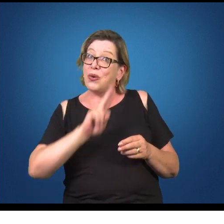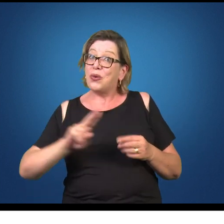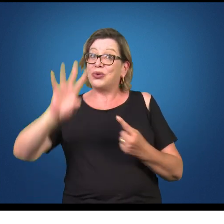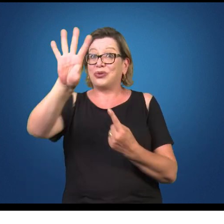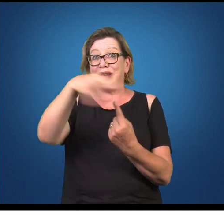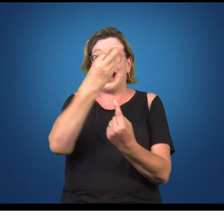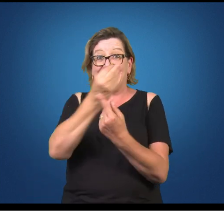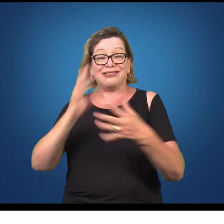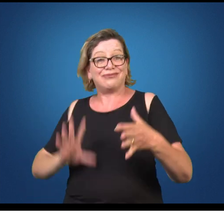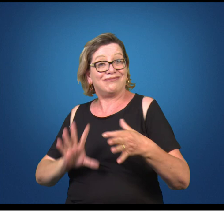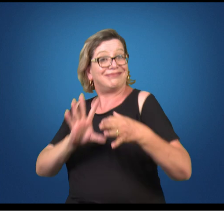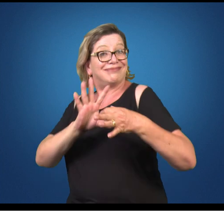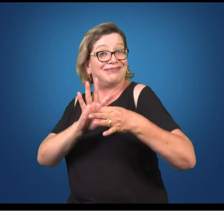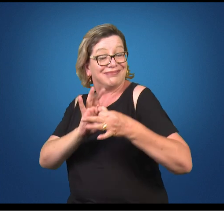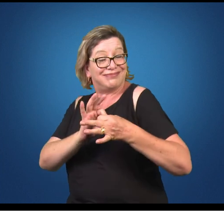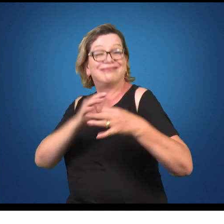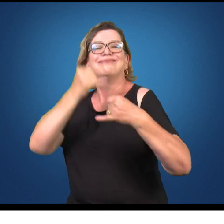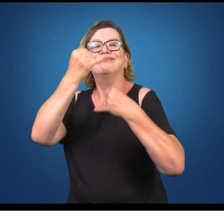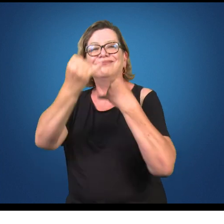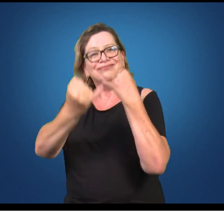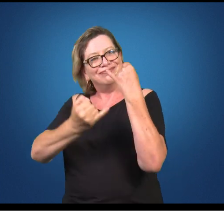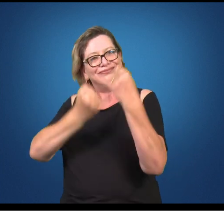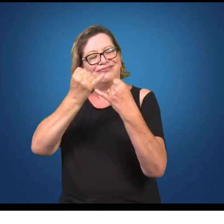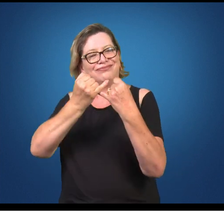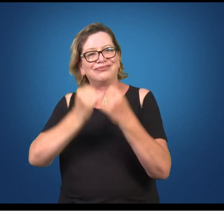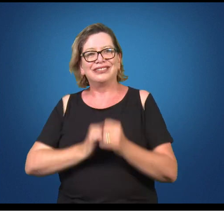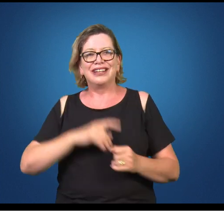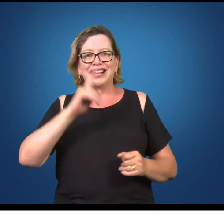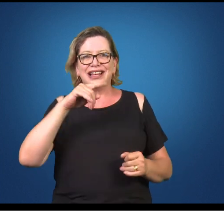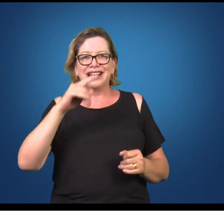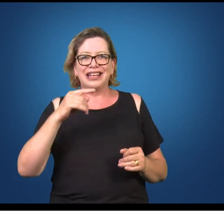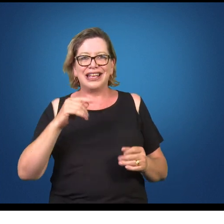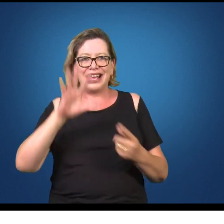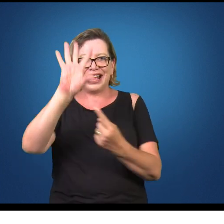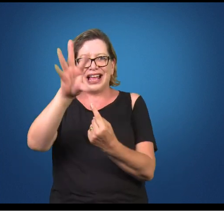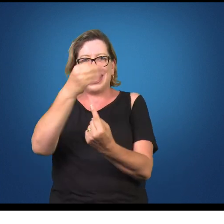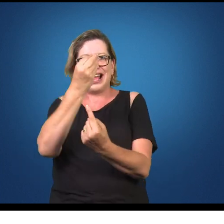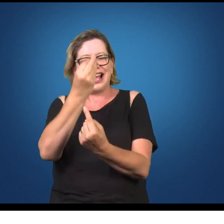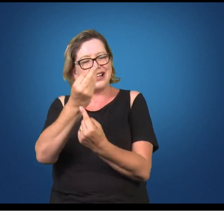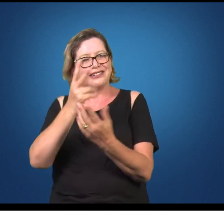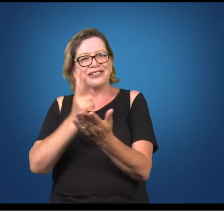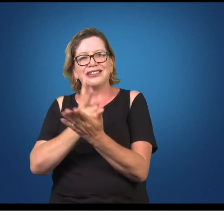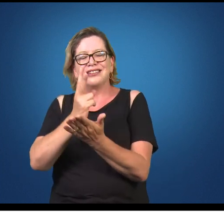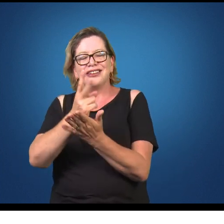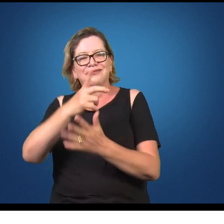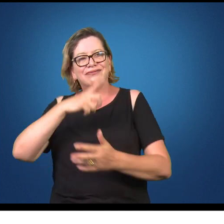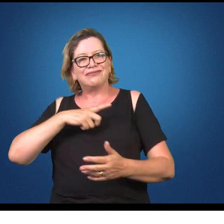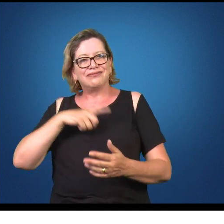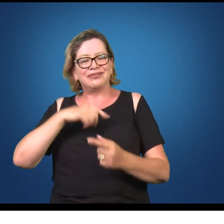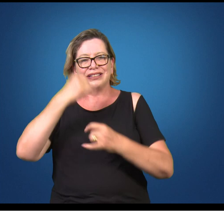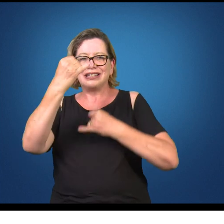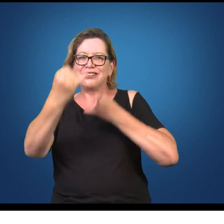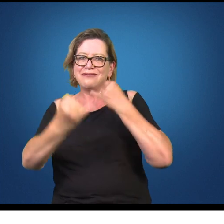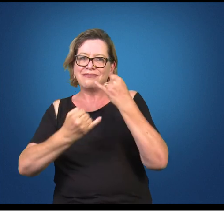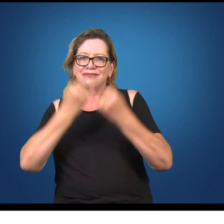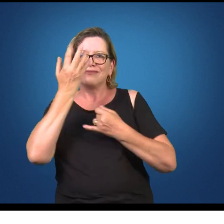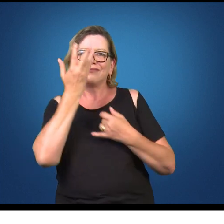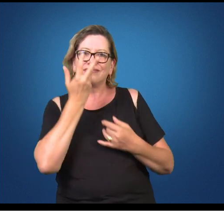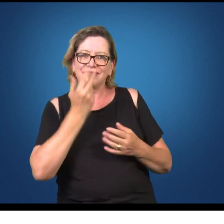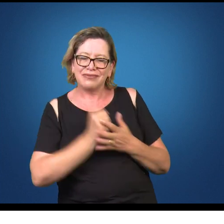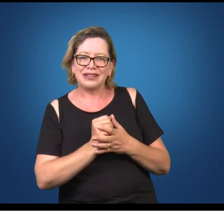arte de forma integrada nas brincadeiras, né? Então, tudo é muito. A arte está muito presente nas brincadeiras infantis, no universo